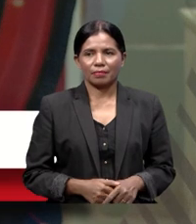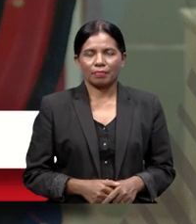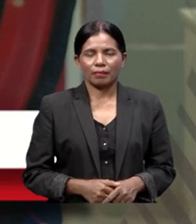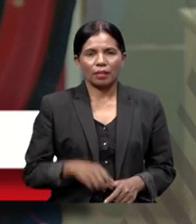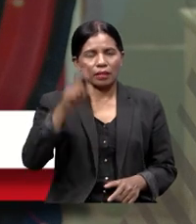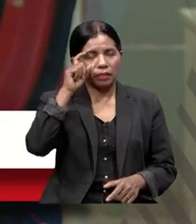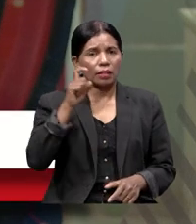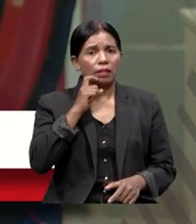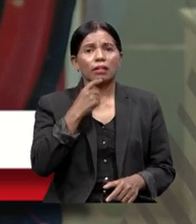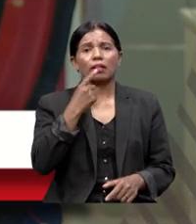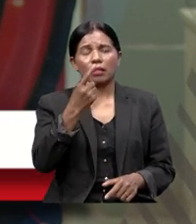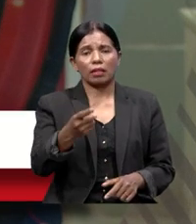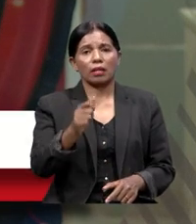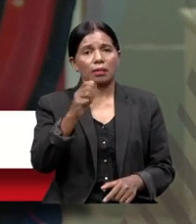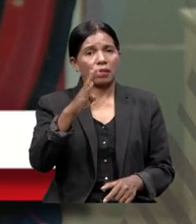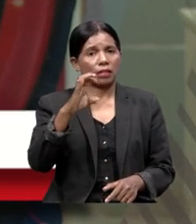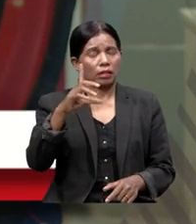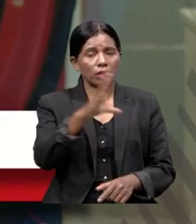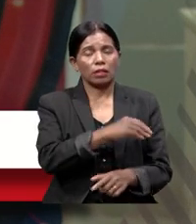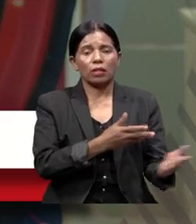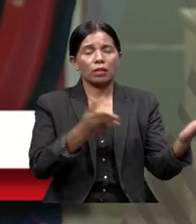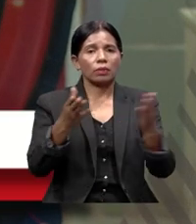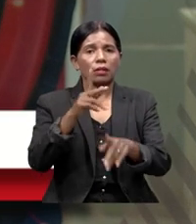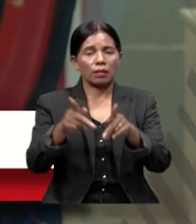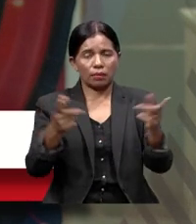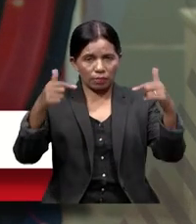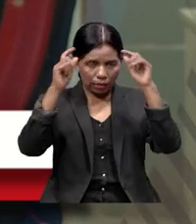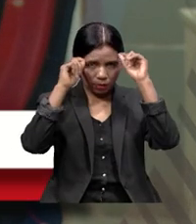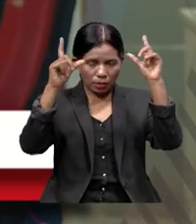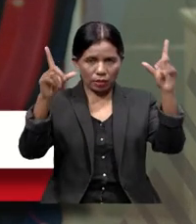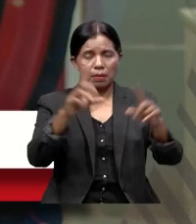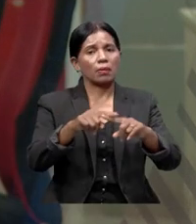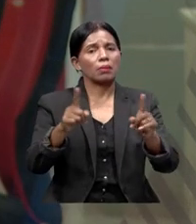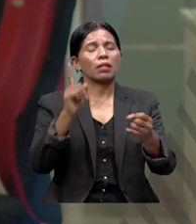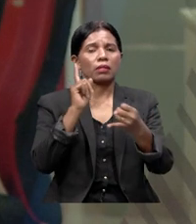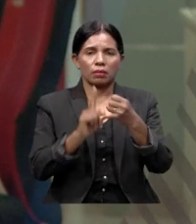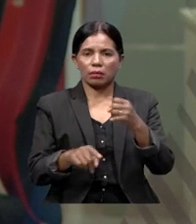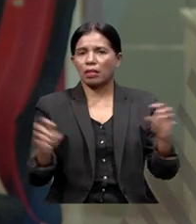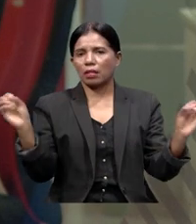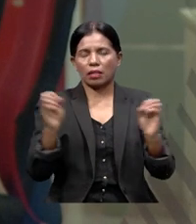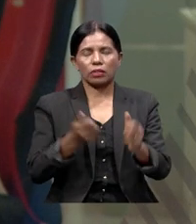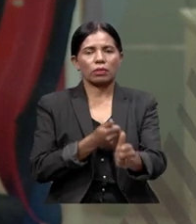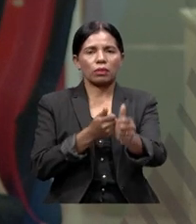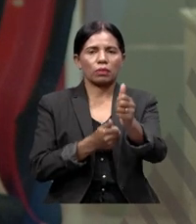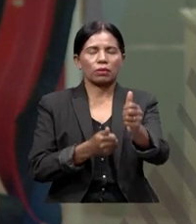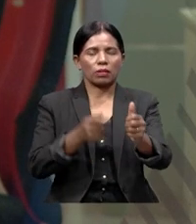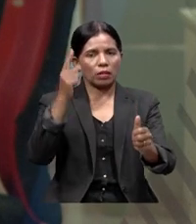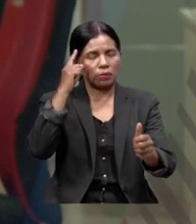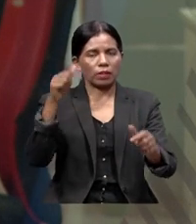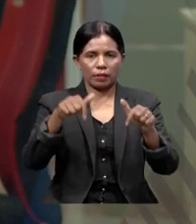Shinana Guzmão Hateten, Abilore Uso, Maclore Marxista, Nolenista, Mai Timor-Leste, Mai Beicos Mai Lalao Tuir, Ideologia e Dané.